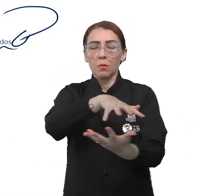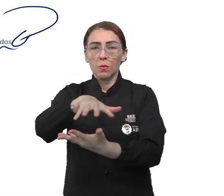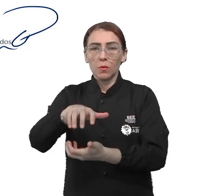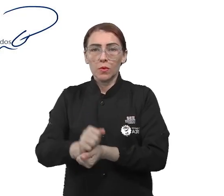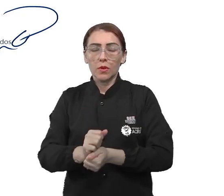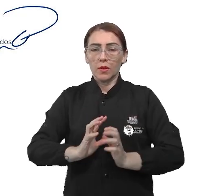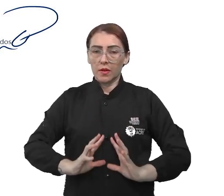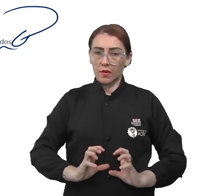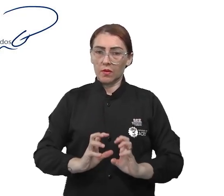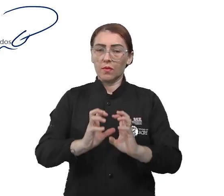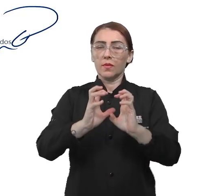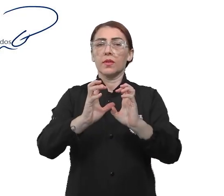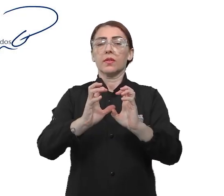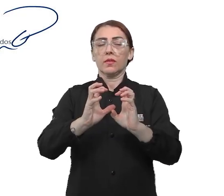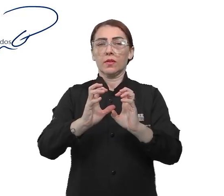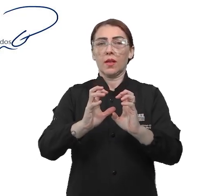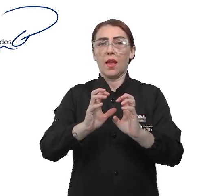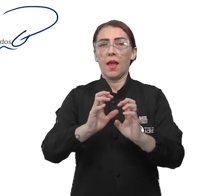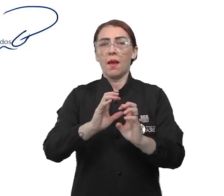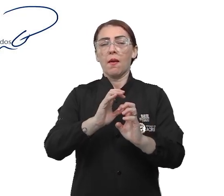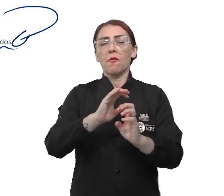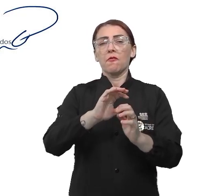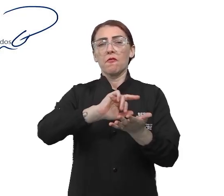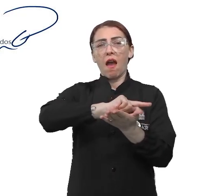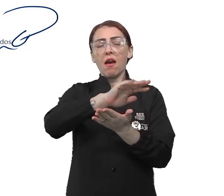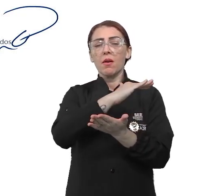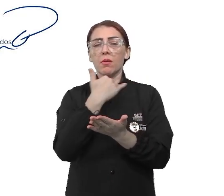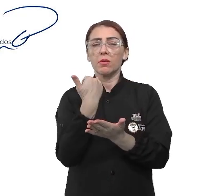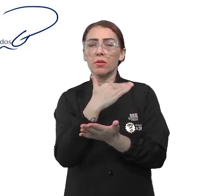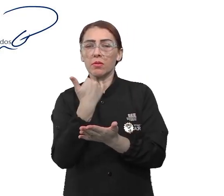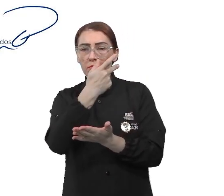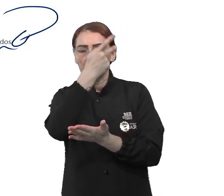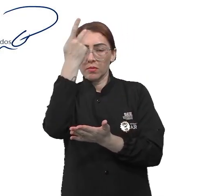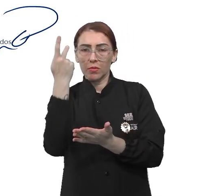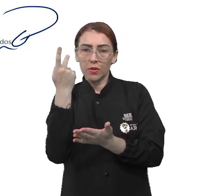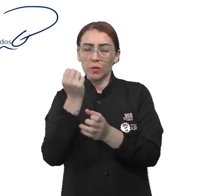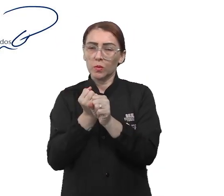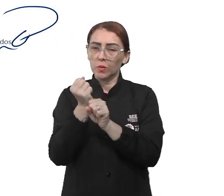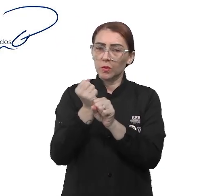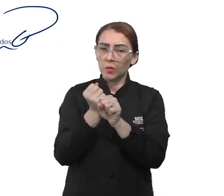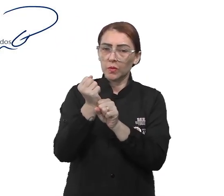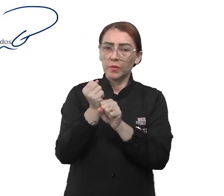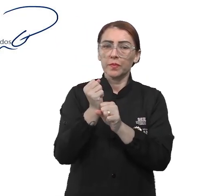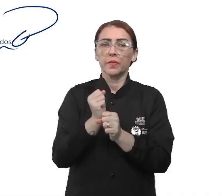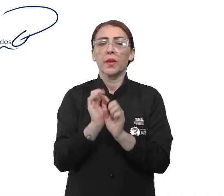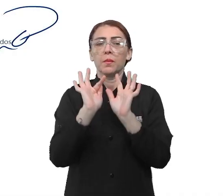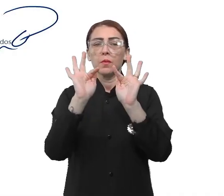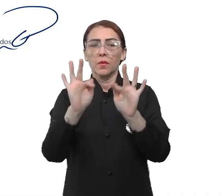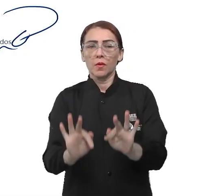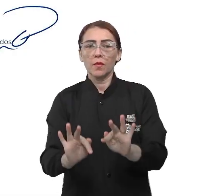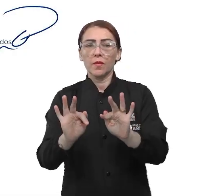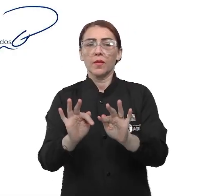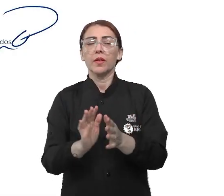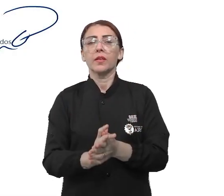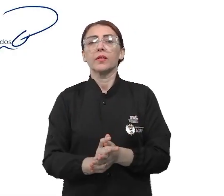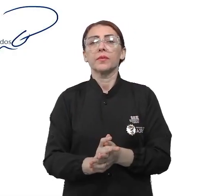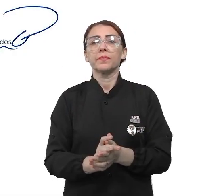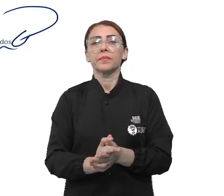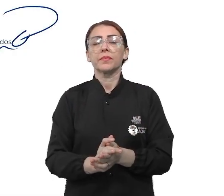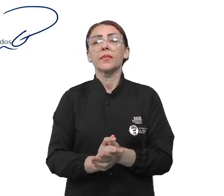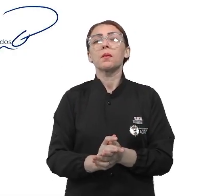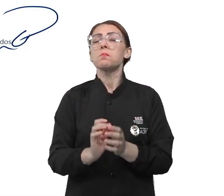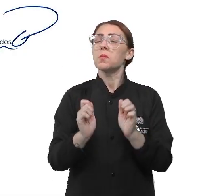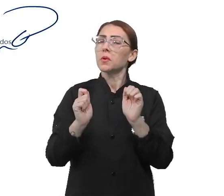esses conflitos aí que mataram milhões ao longo dos anos. E por fim, pessoal,